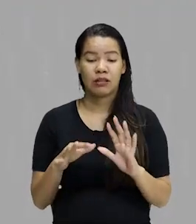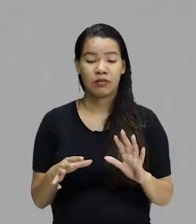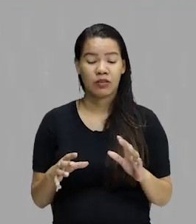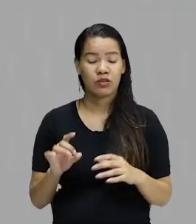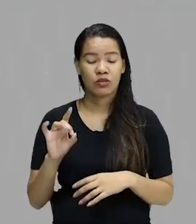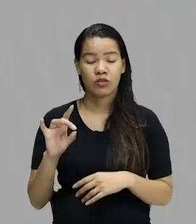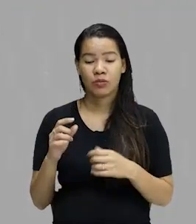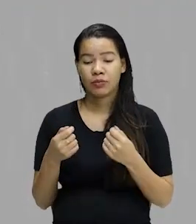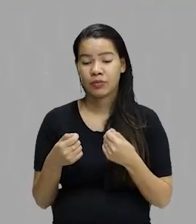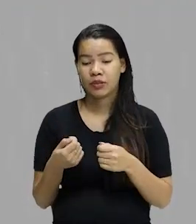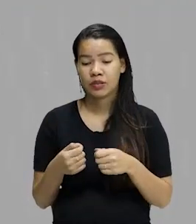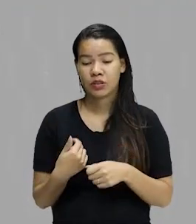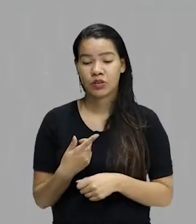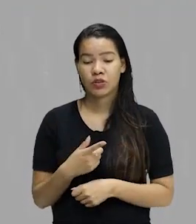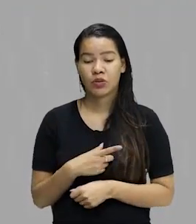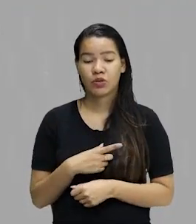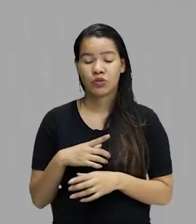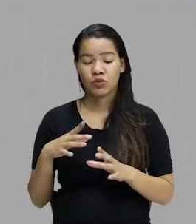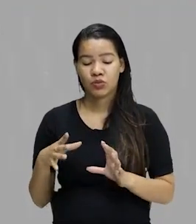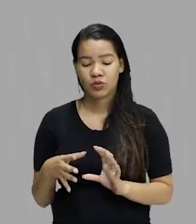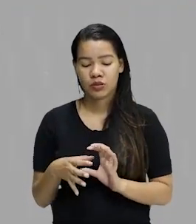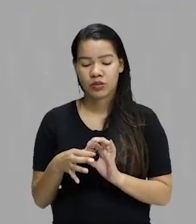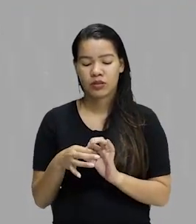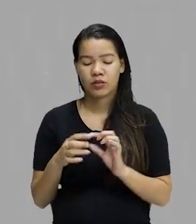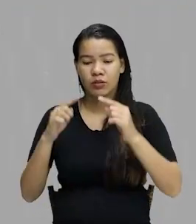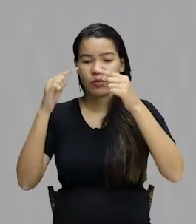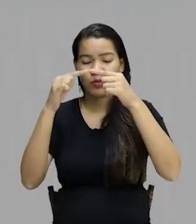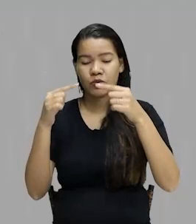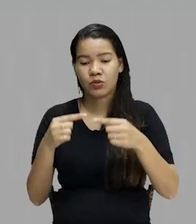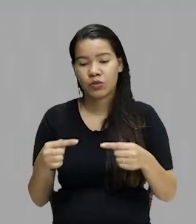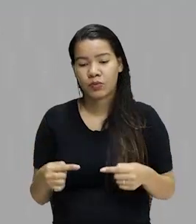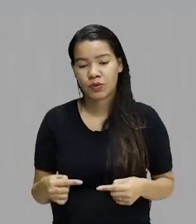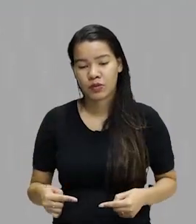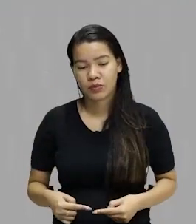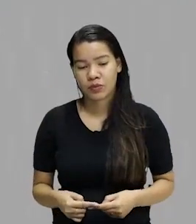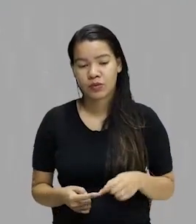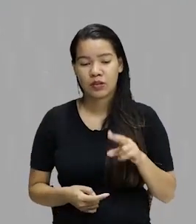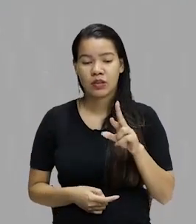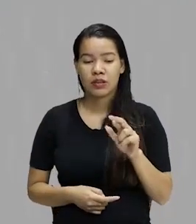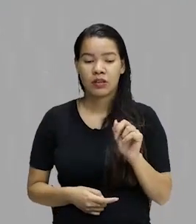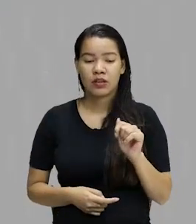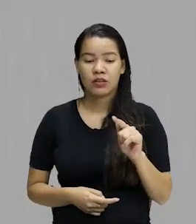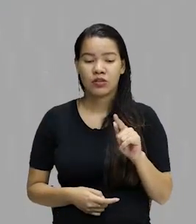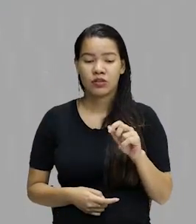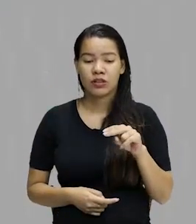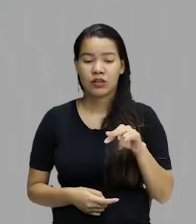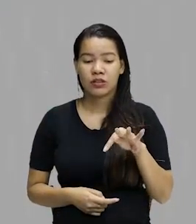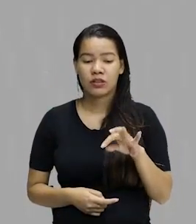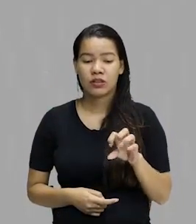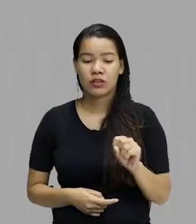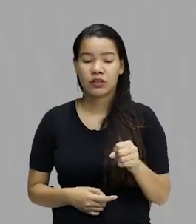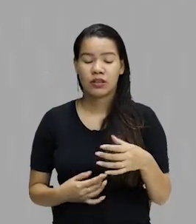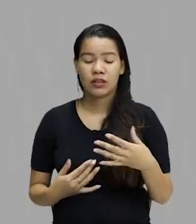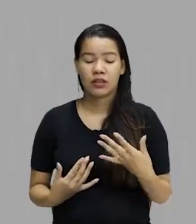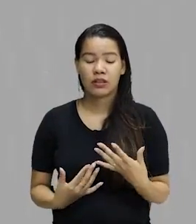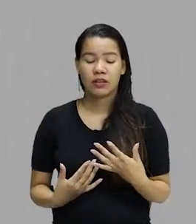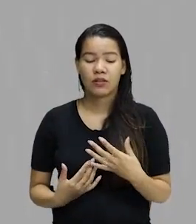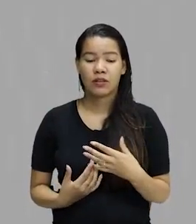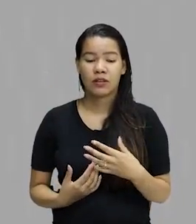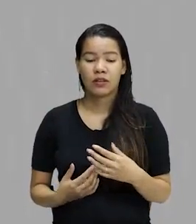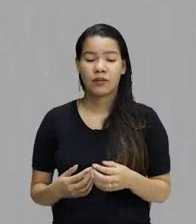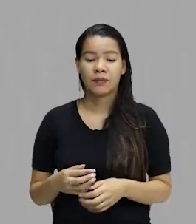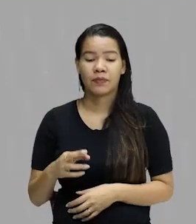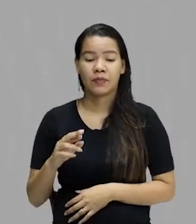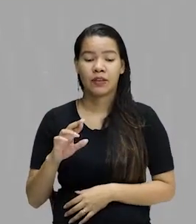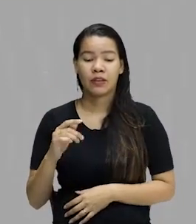gente junte, a gente combine os reagentes e aí automaticamente essa reação